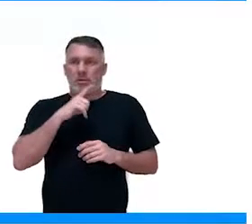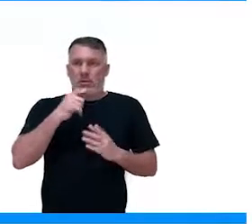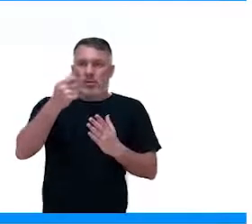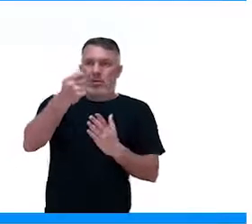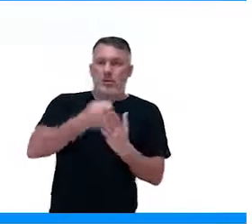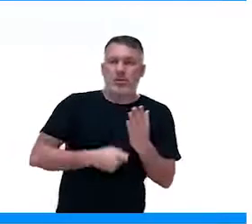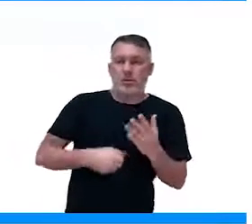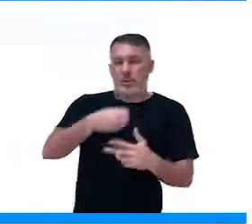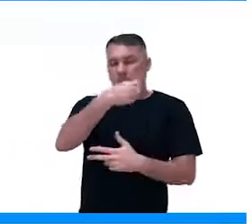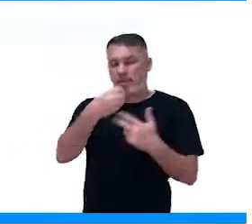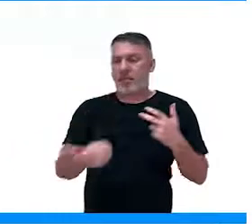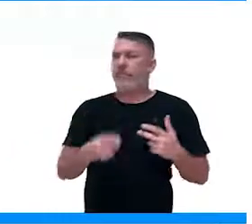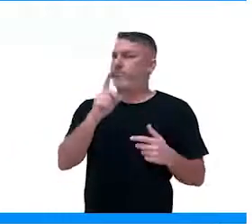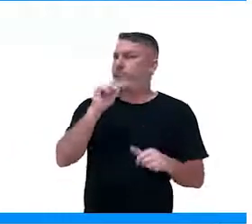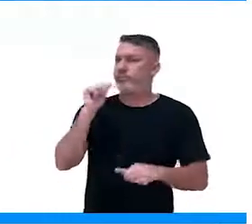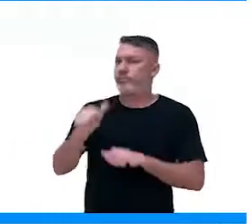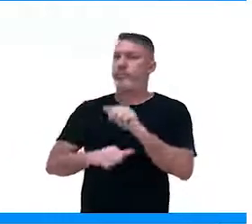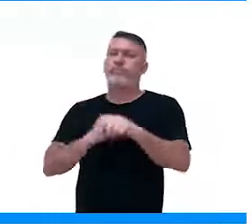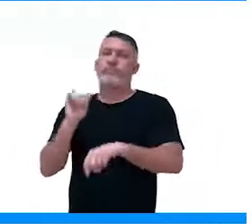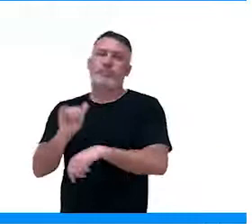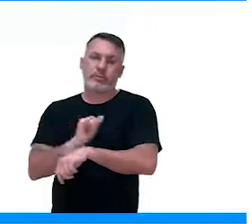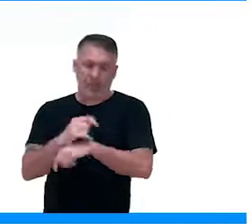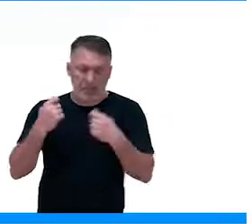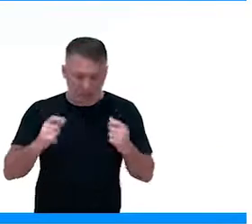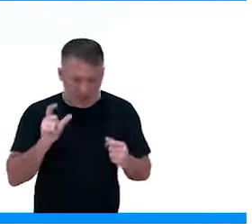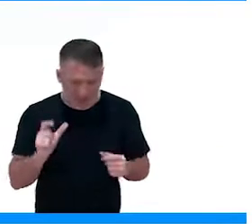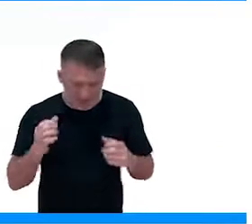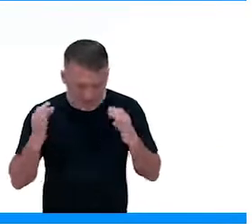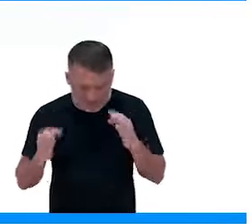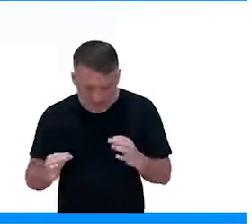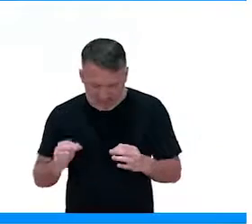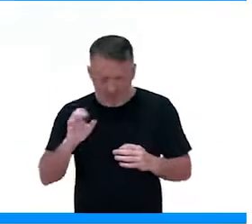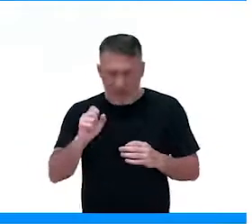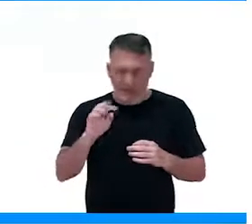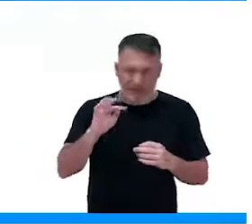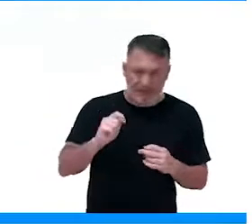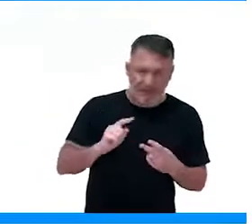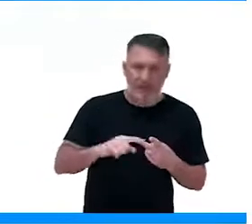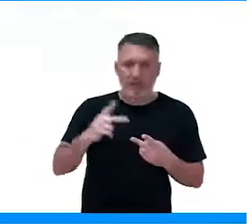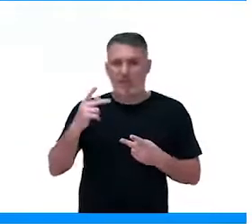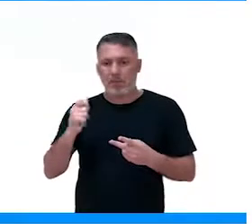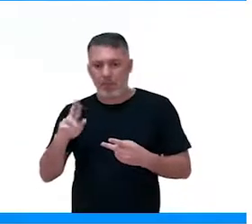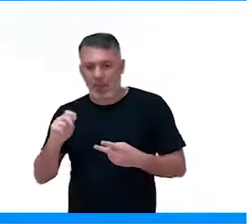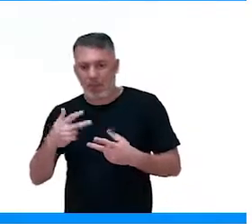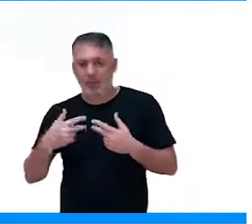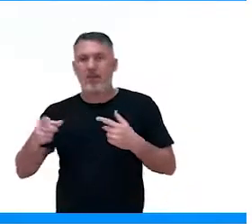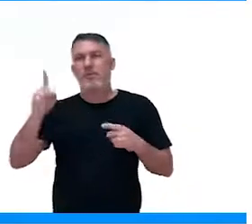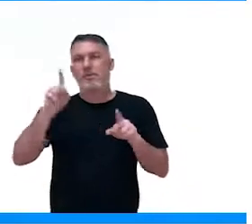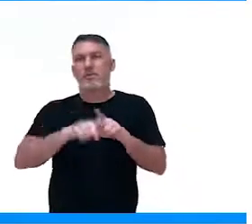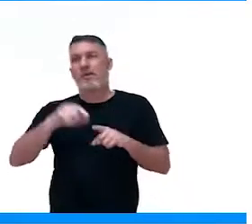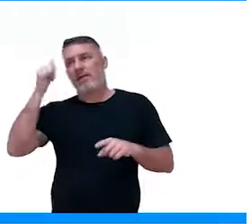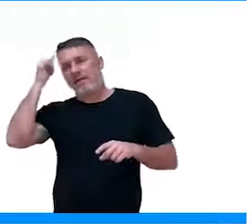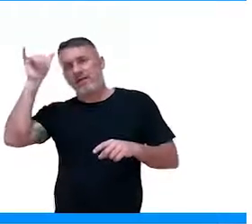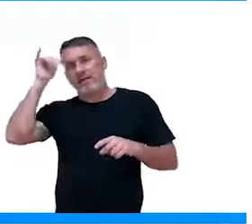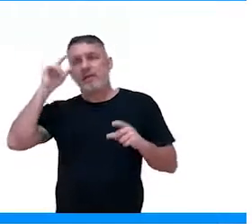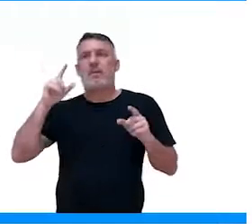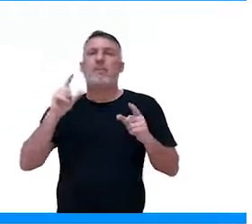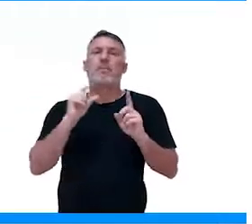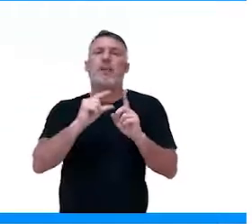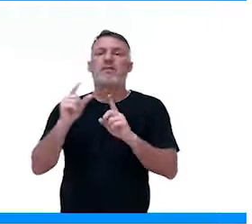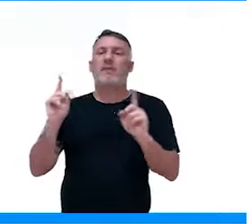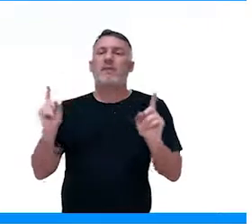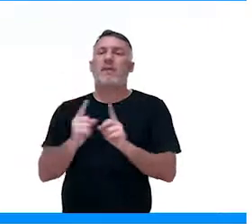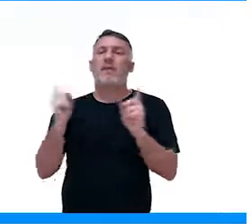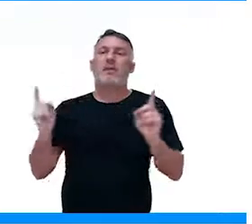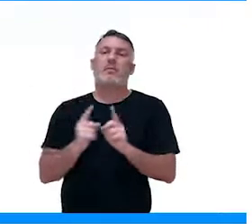estiver fazendo uma redação do Enem, você vai ter que utilizar a forma está, para, né? E evitar formas